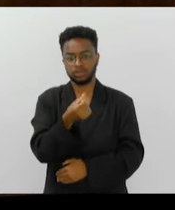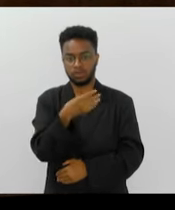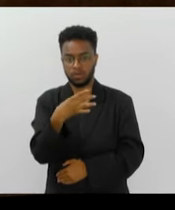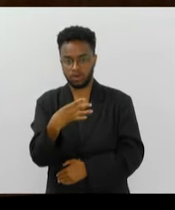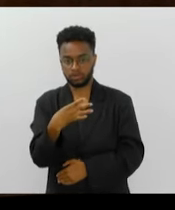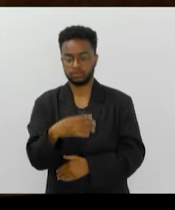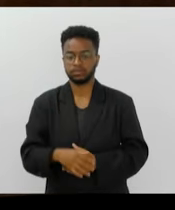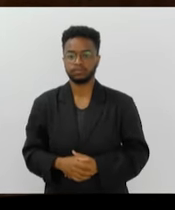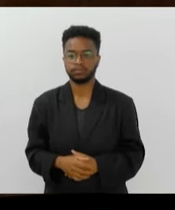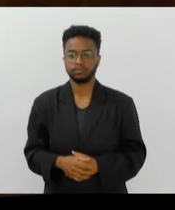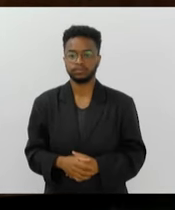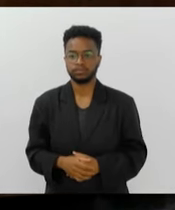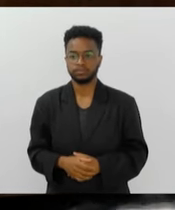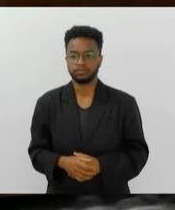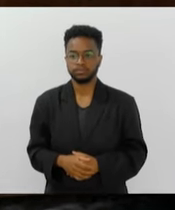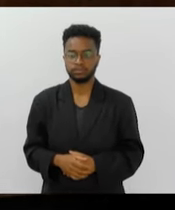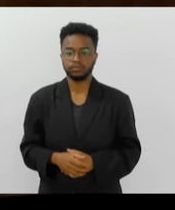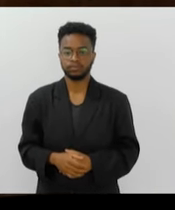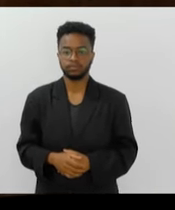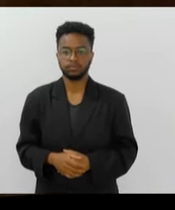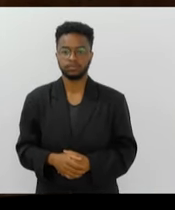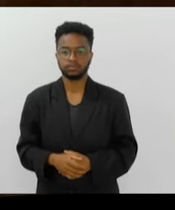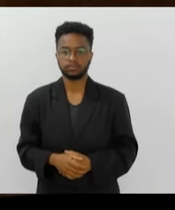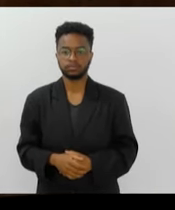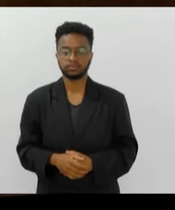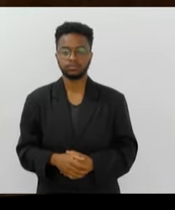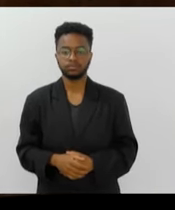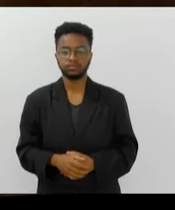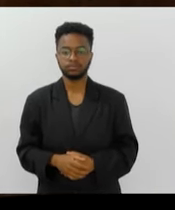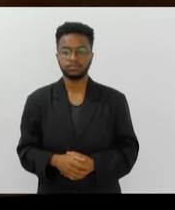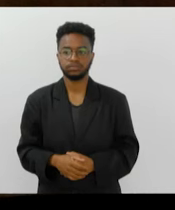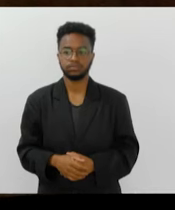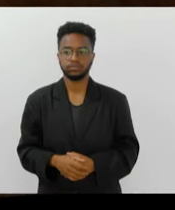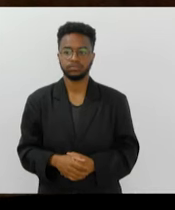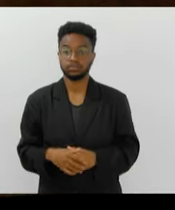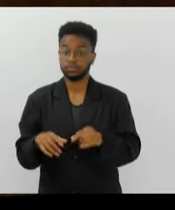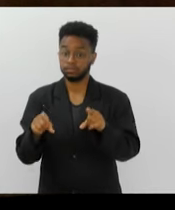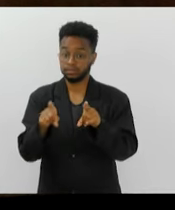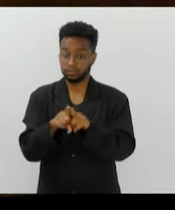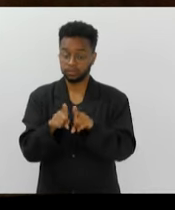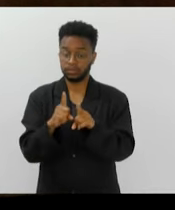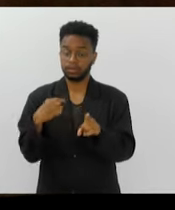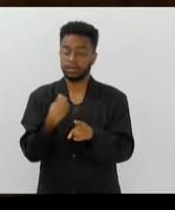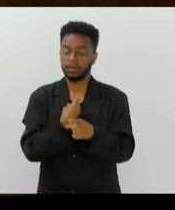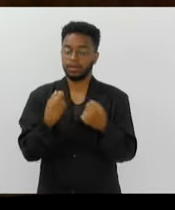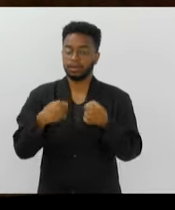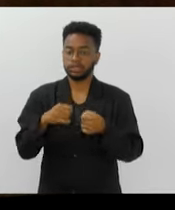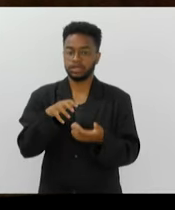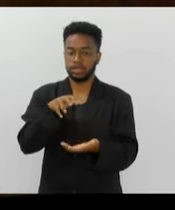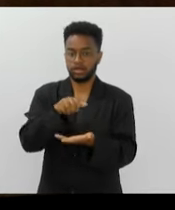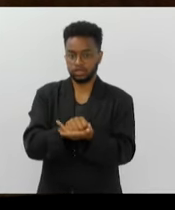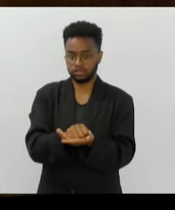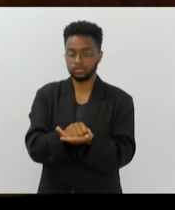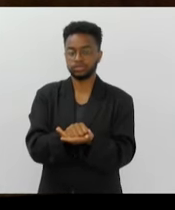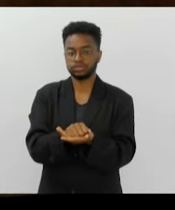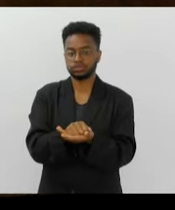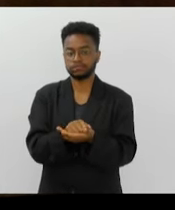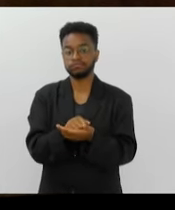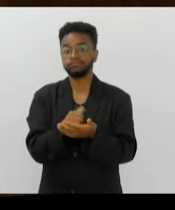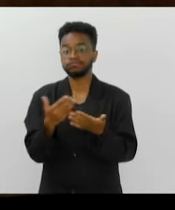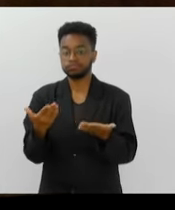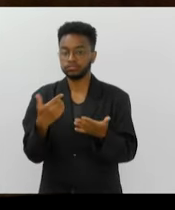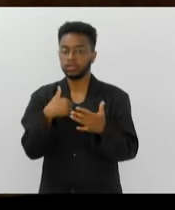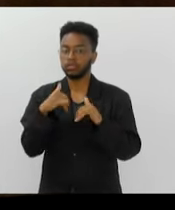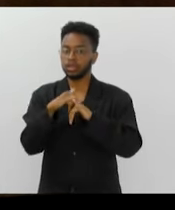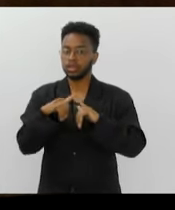1964 e ao mesmo tempo que temos que fazer esse registro senhor presidente eu registro